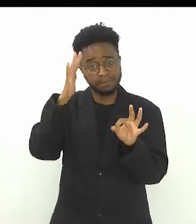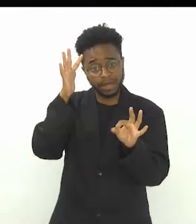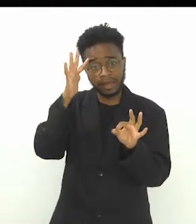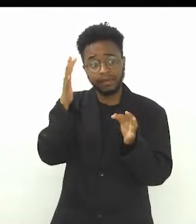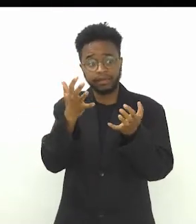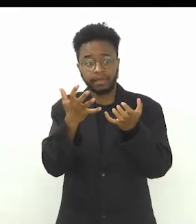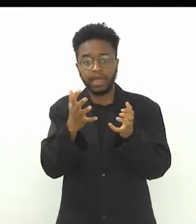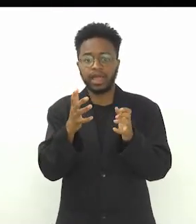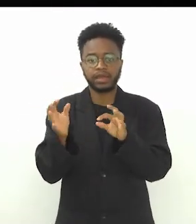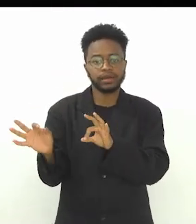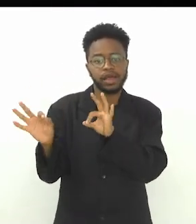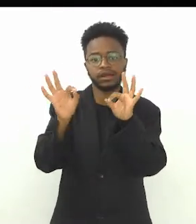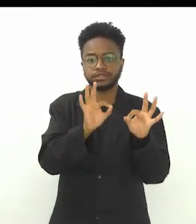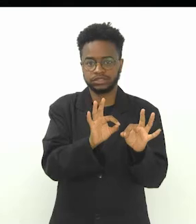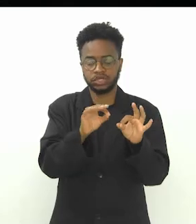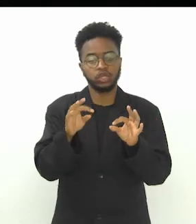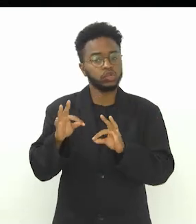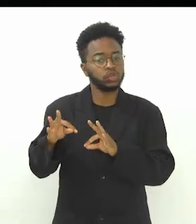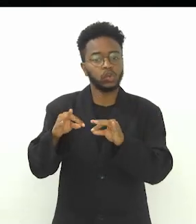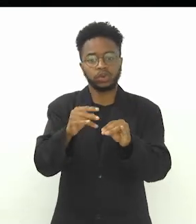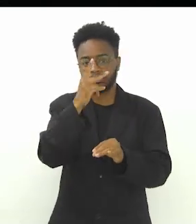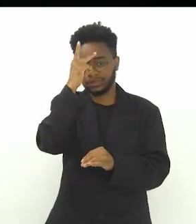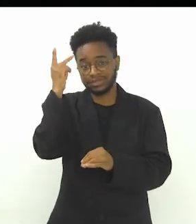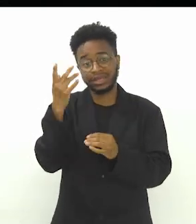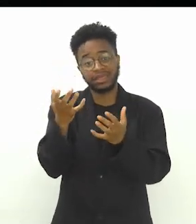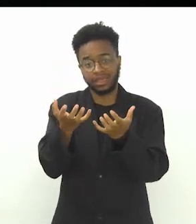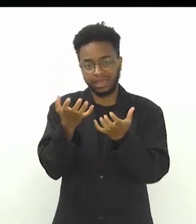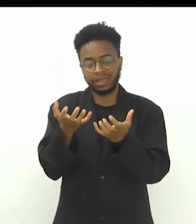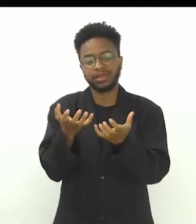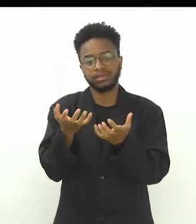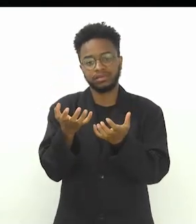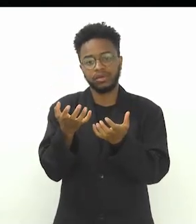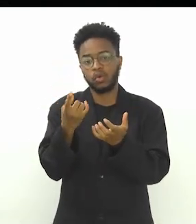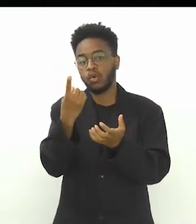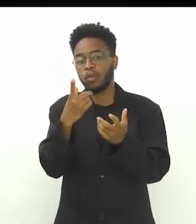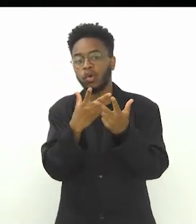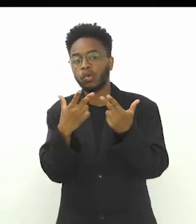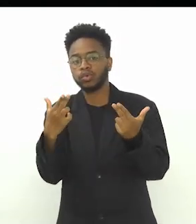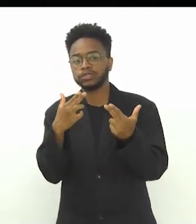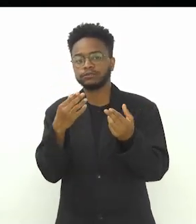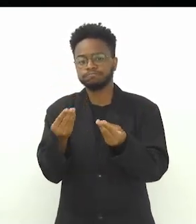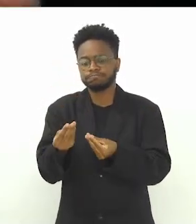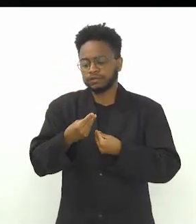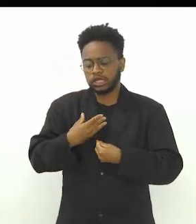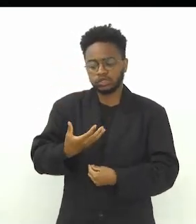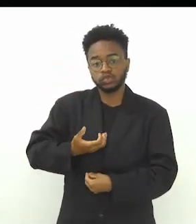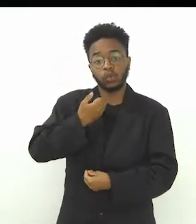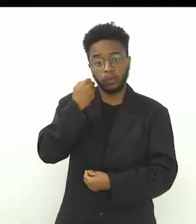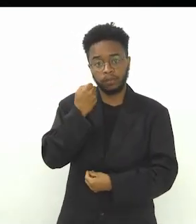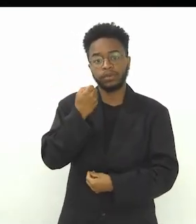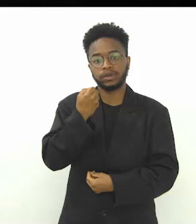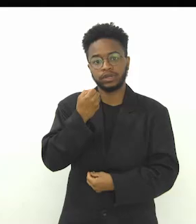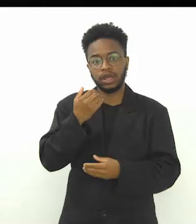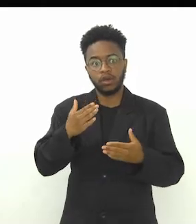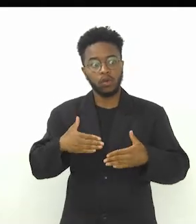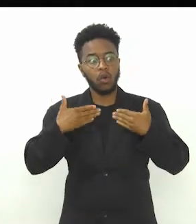público, todos esperam algo que vá surpreender, que vá trazer